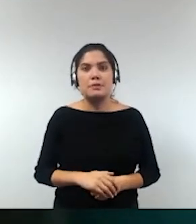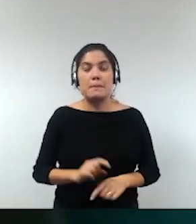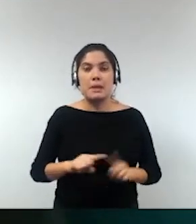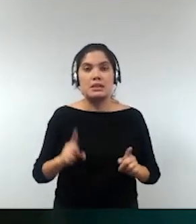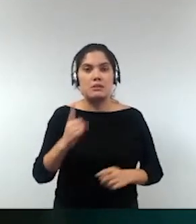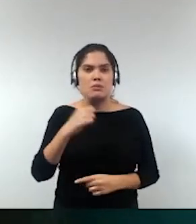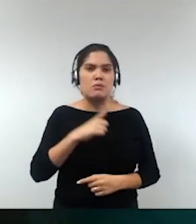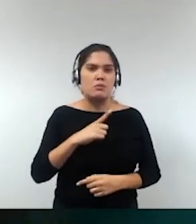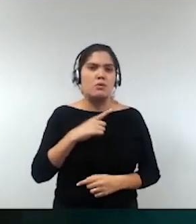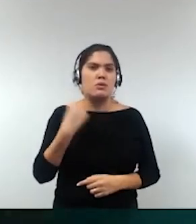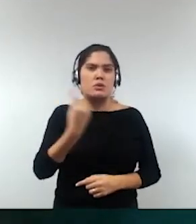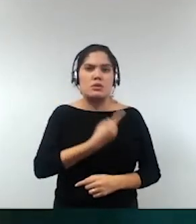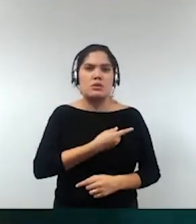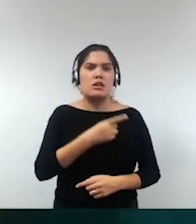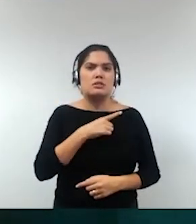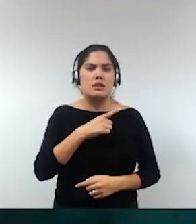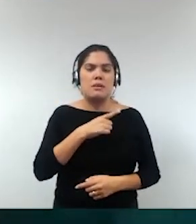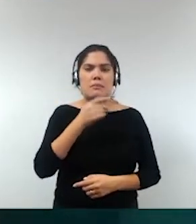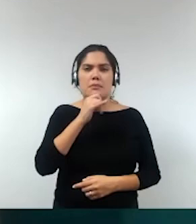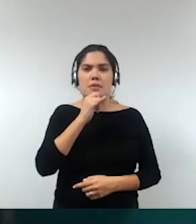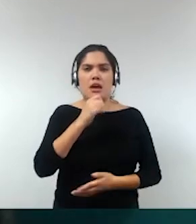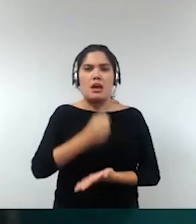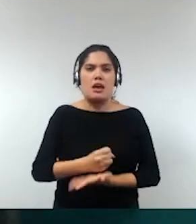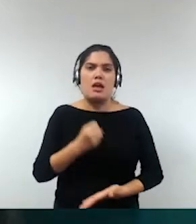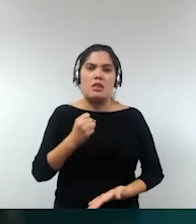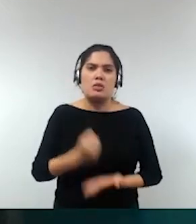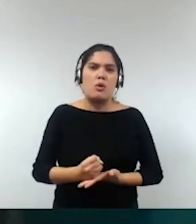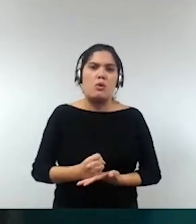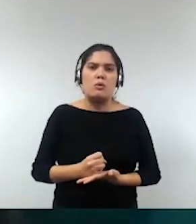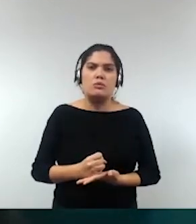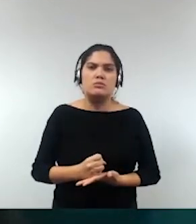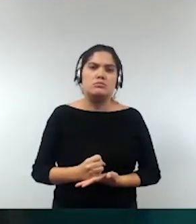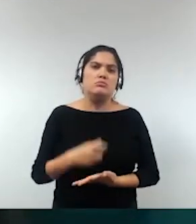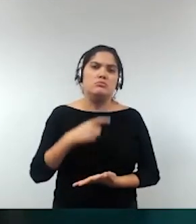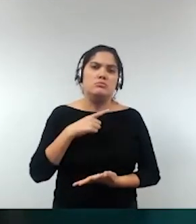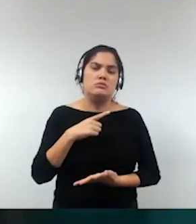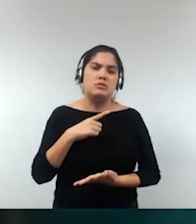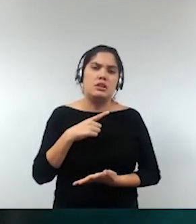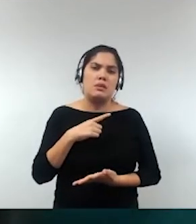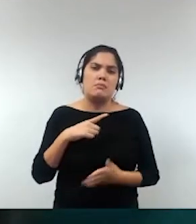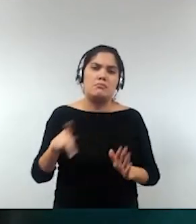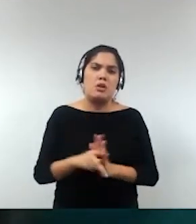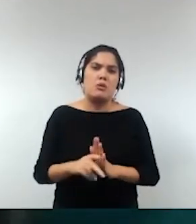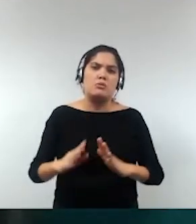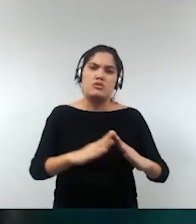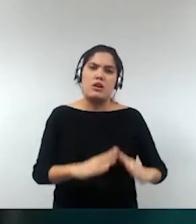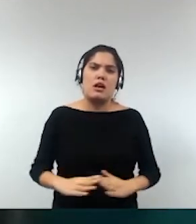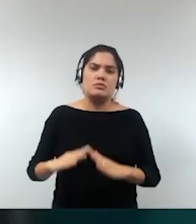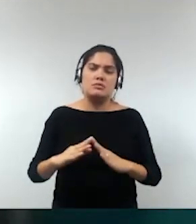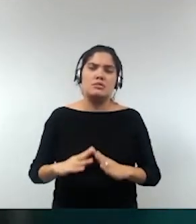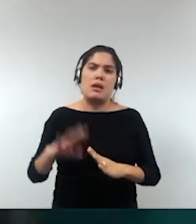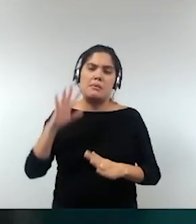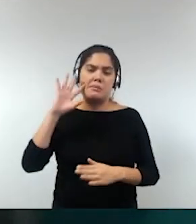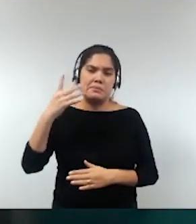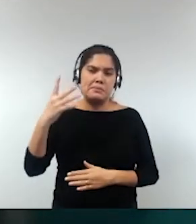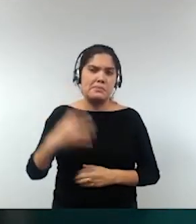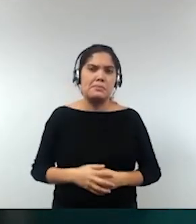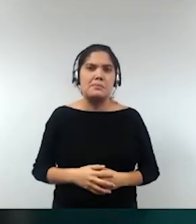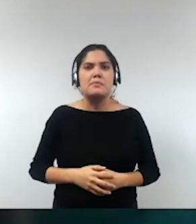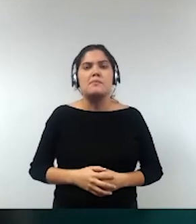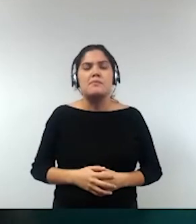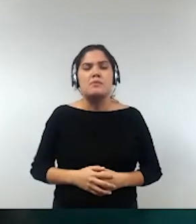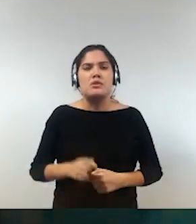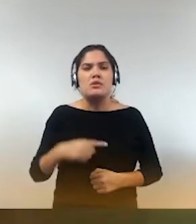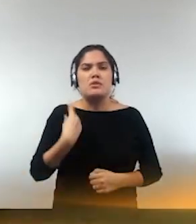um que a gente teve, o pessoal do cartório teve que ir, porque tinha o envolvimento de imóveis, então a gente teve